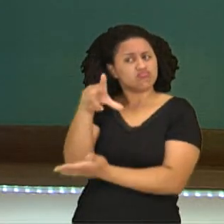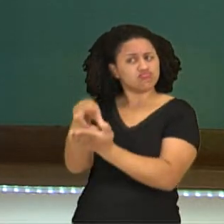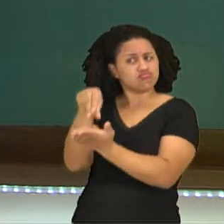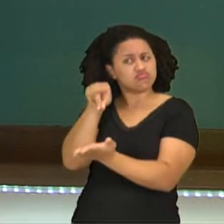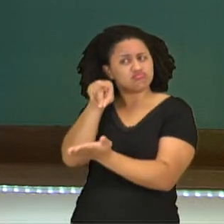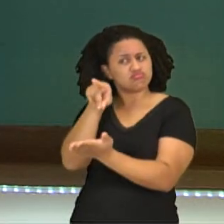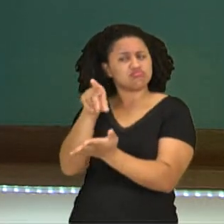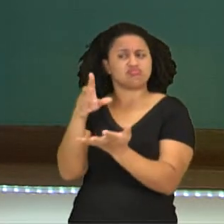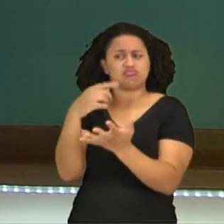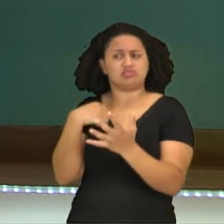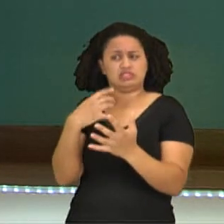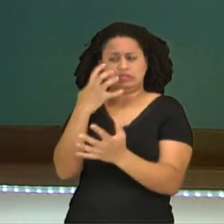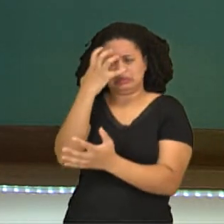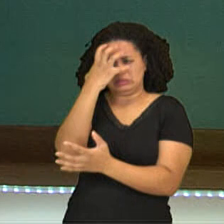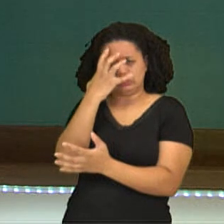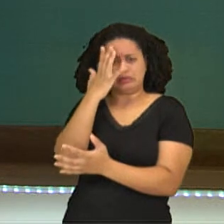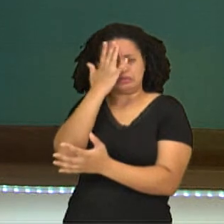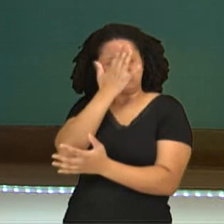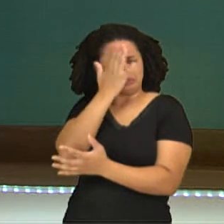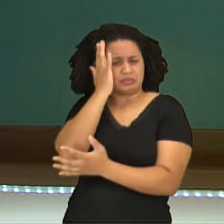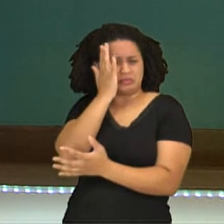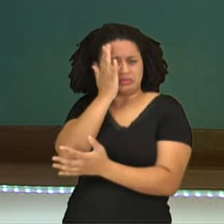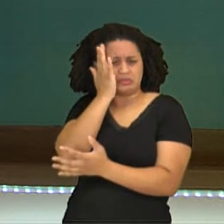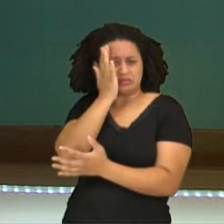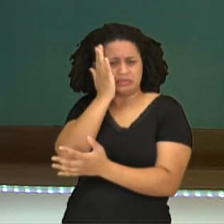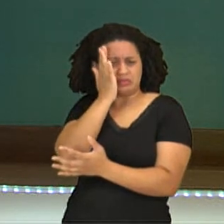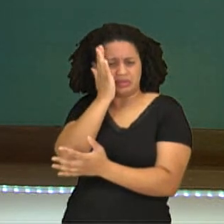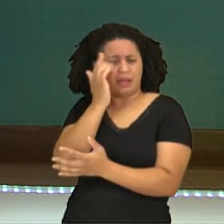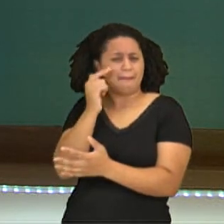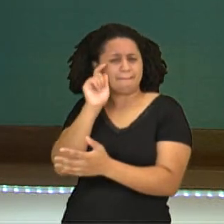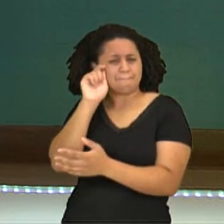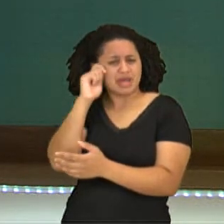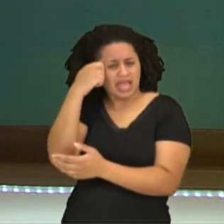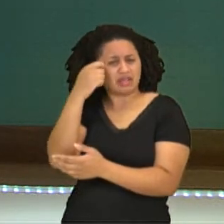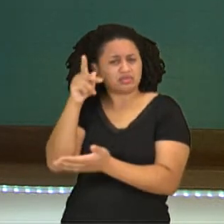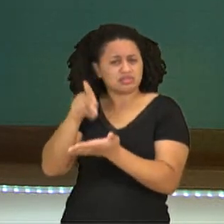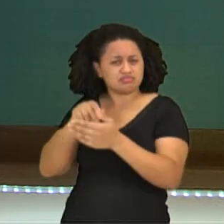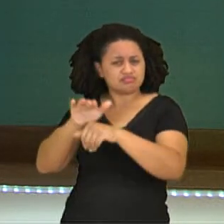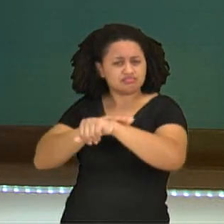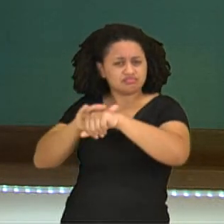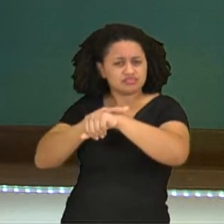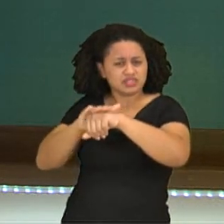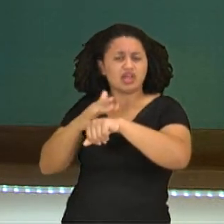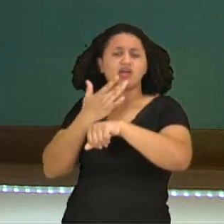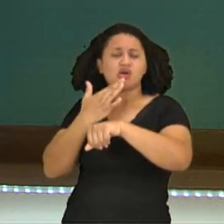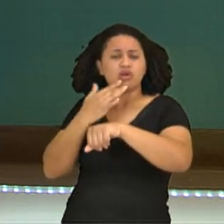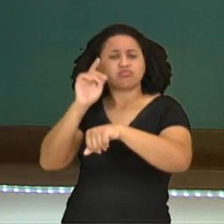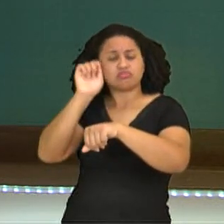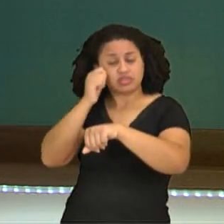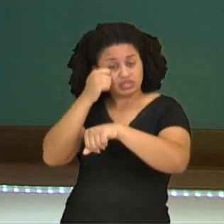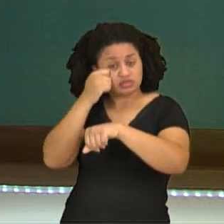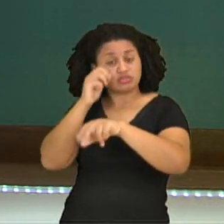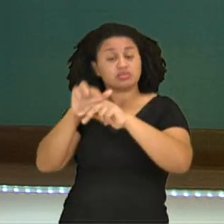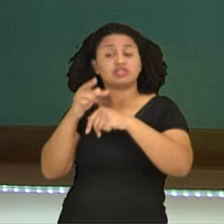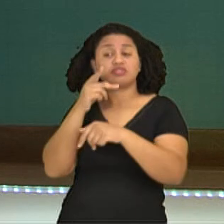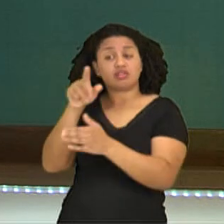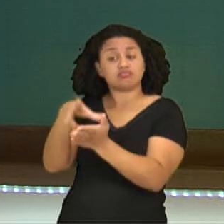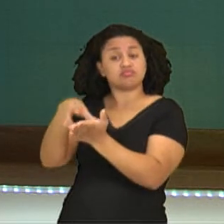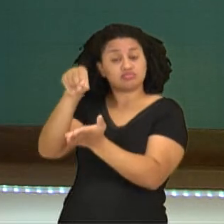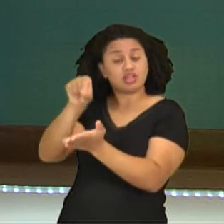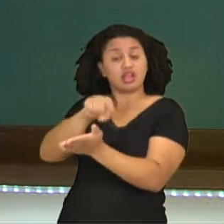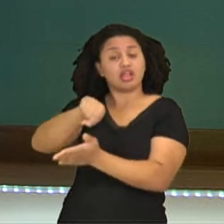realmente pardos, são bem negros, né? E por causa dessa expressão, virou que esses cuxitas que governaram o Egito foram chamados